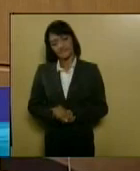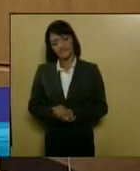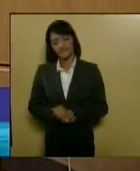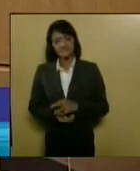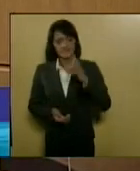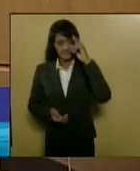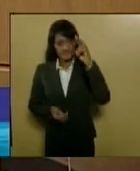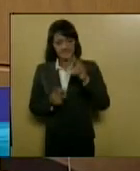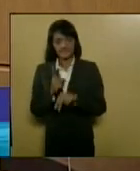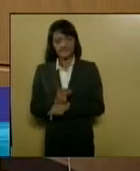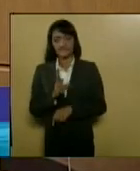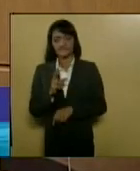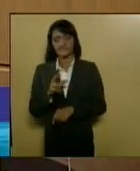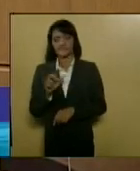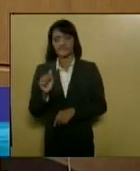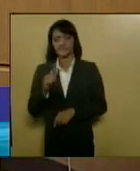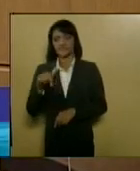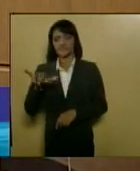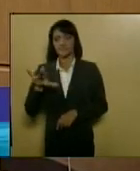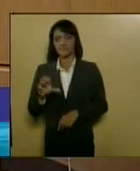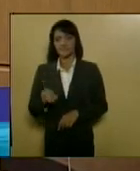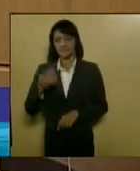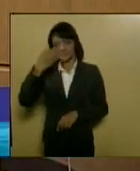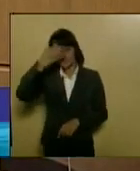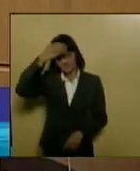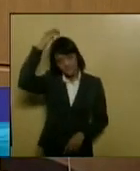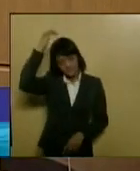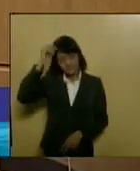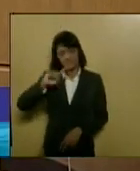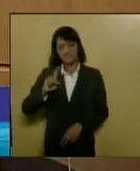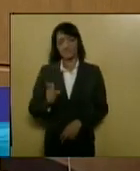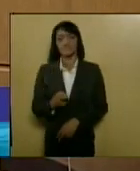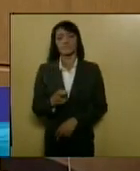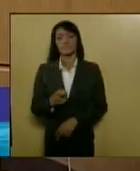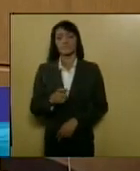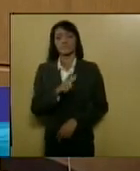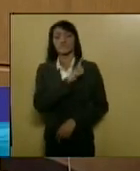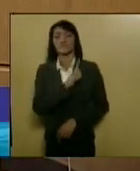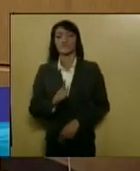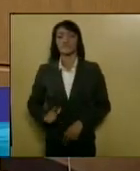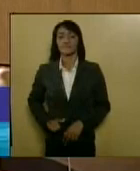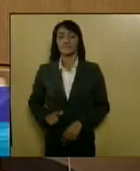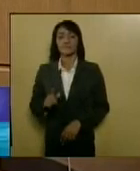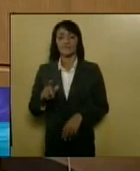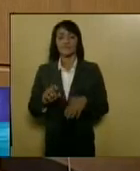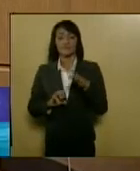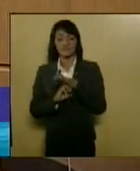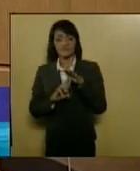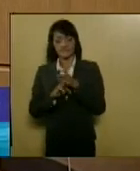excelentíssimo senhor doutor Albano Franco, ex-governador e empresário aqui no nosso estado,